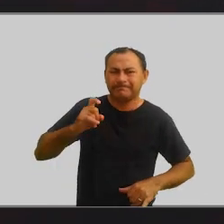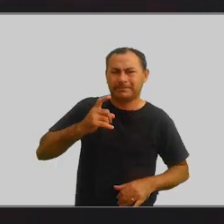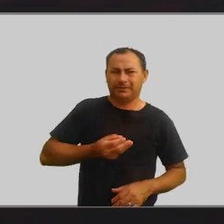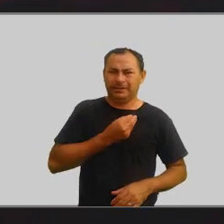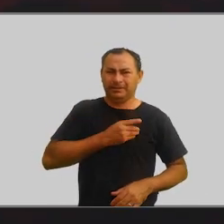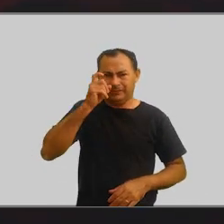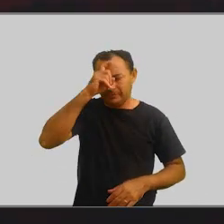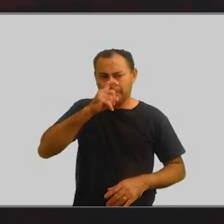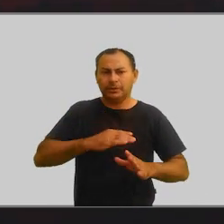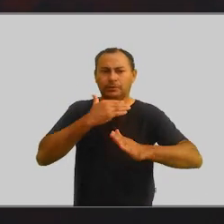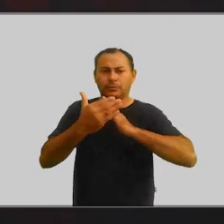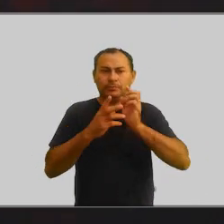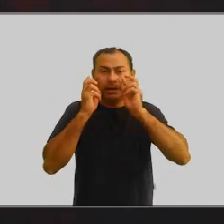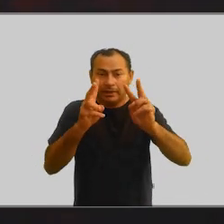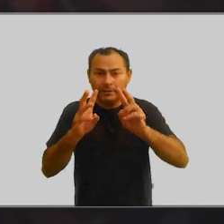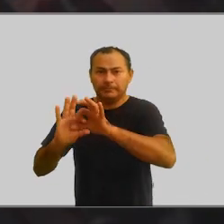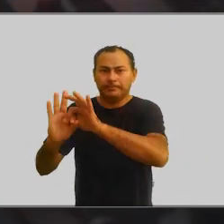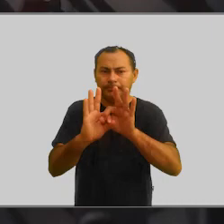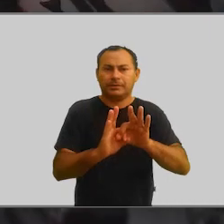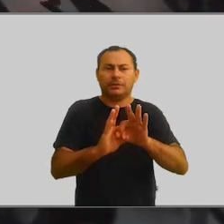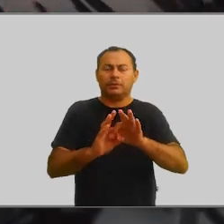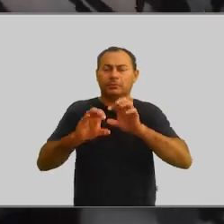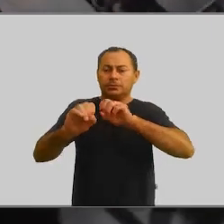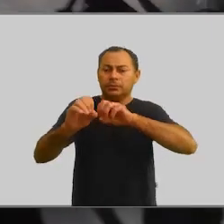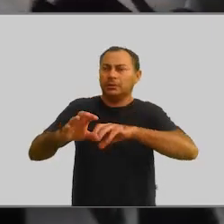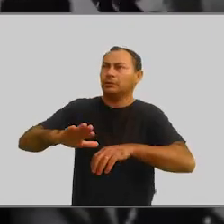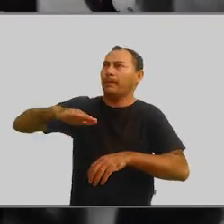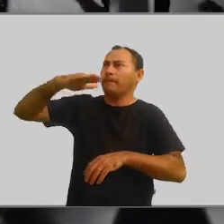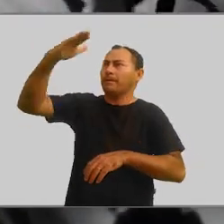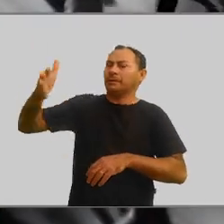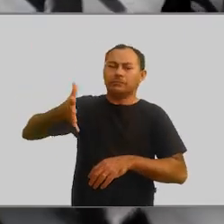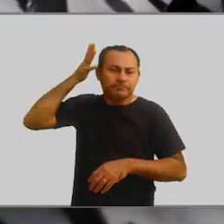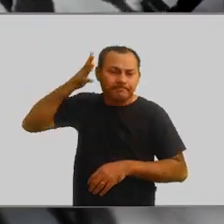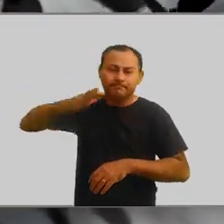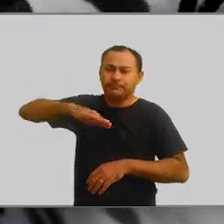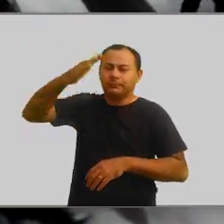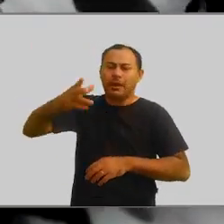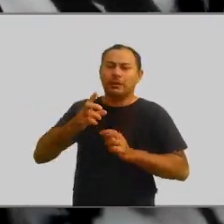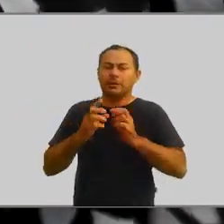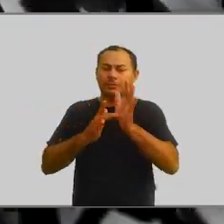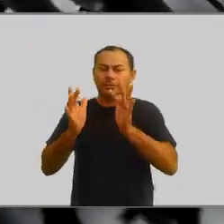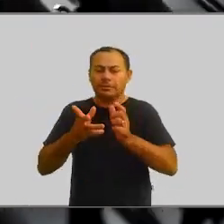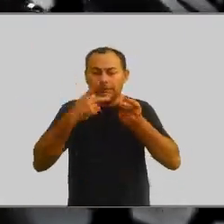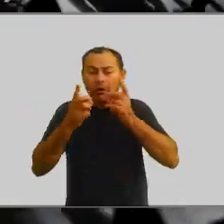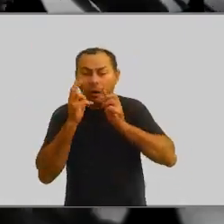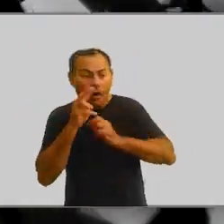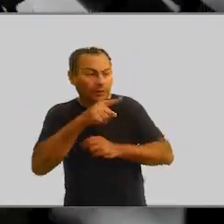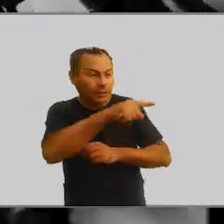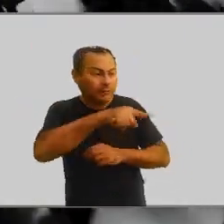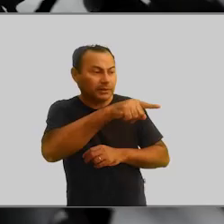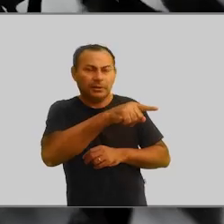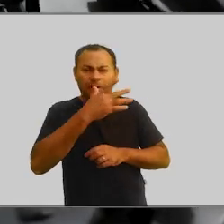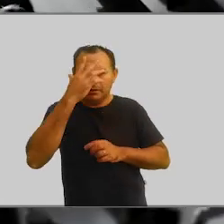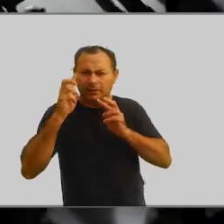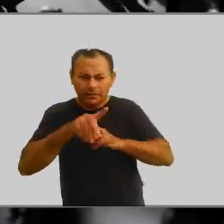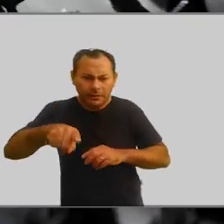Tudo isso deve ser visto no contexto em que o Sermão do Monte foi dado, ou seja, olhem lá para baixo. Estão